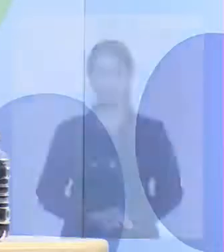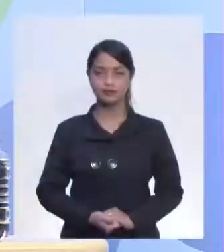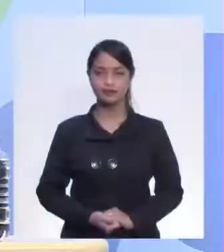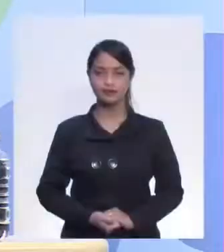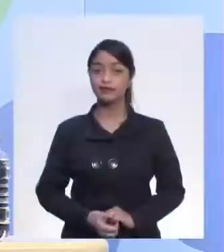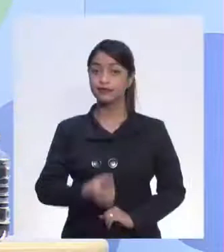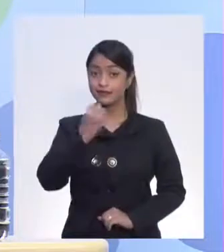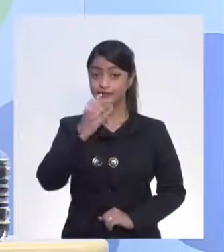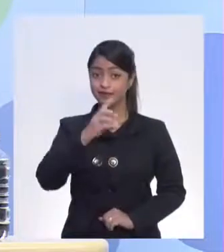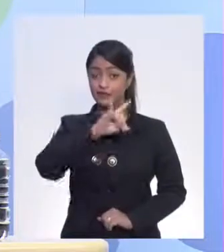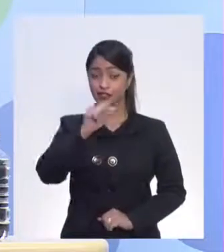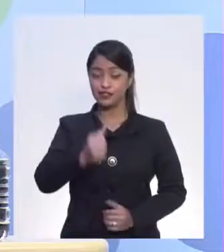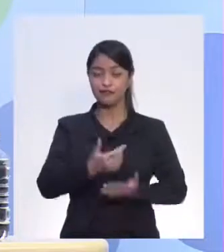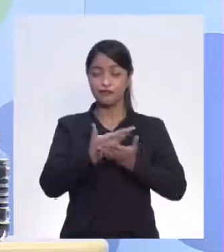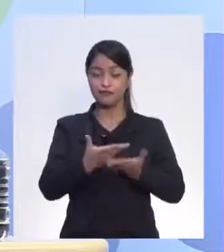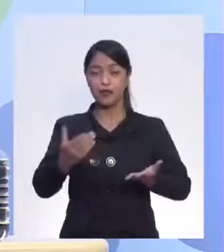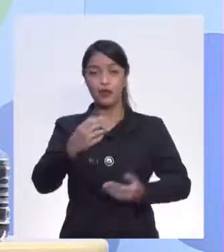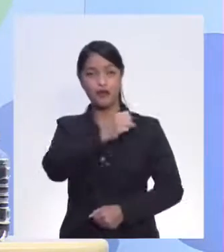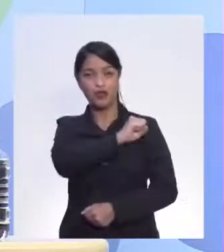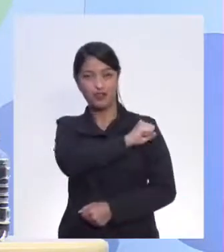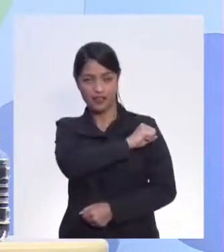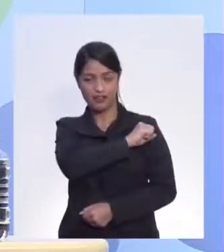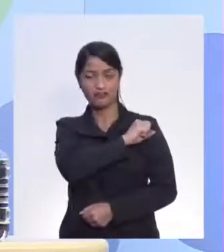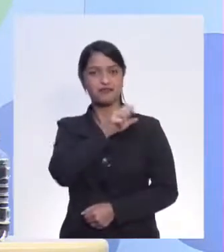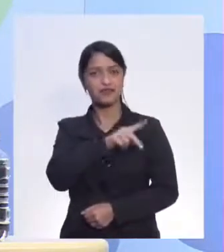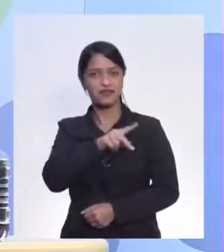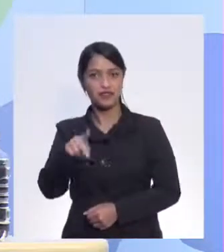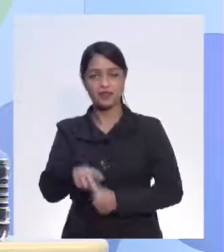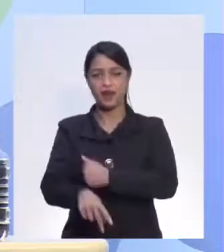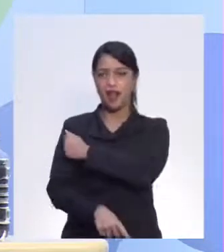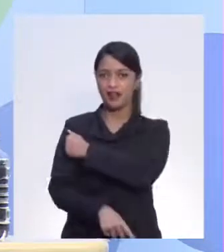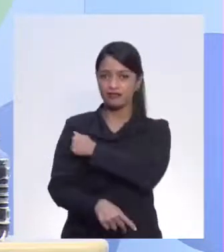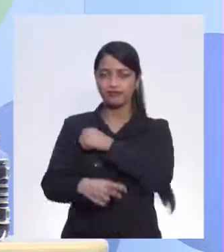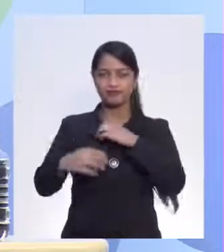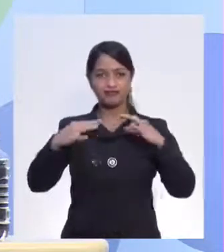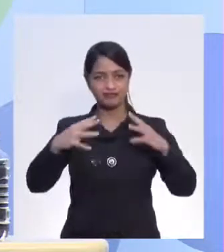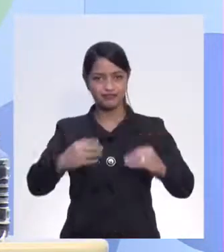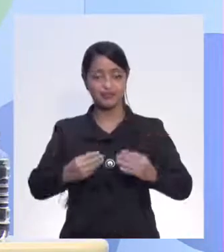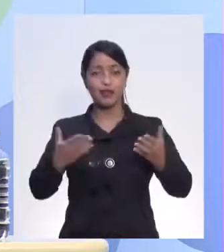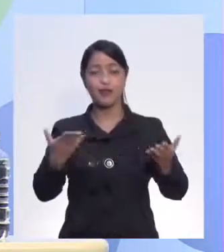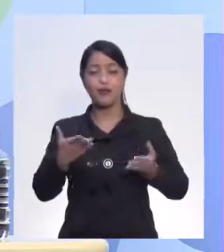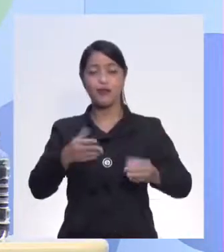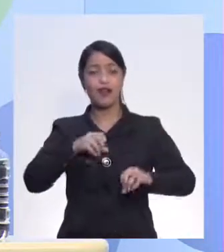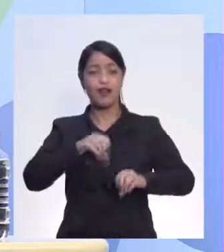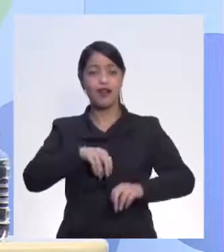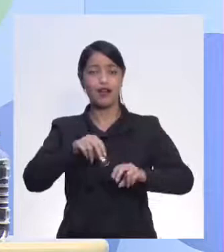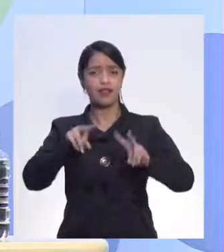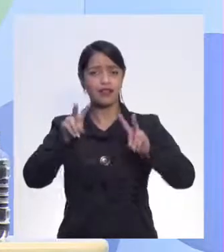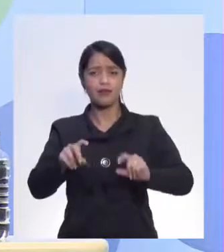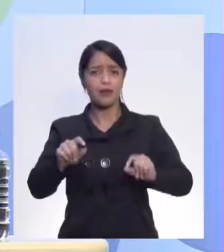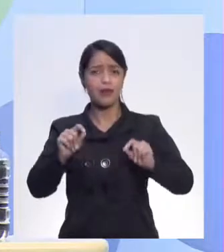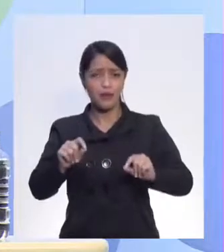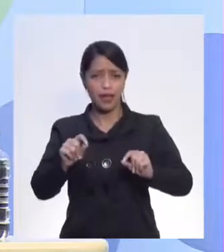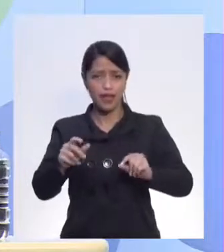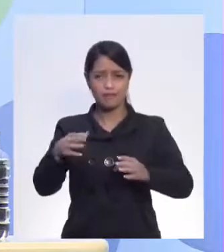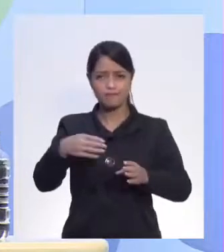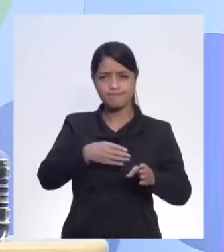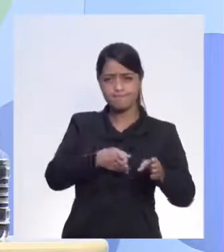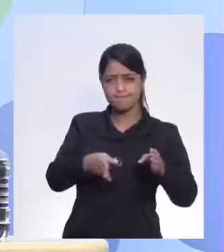Bom dia, oitavo ano, bom dia, professores e alunos. Hoje a nossa aula é Entre Labirintos